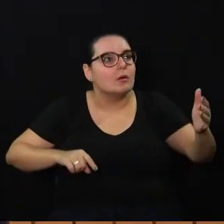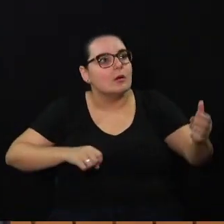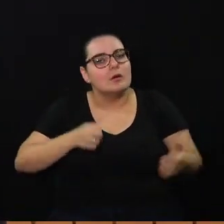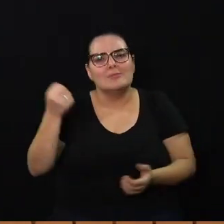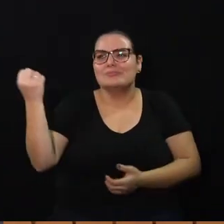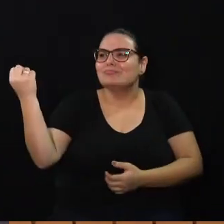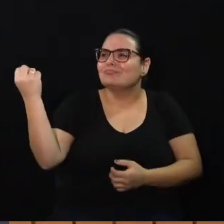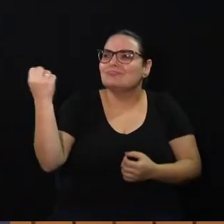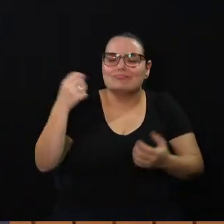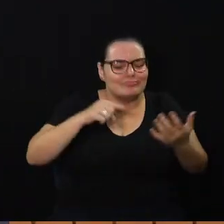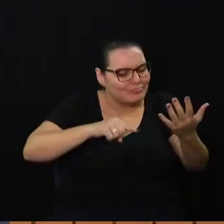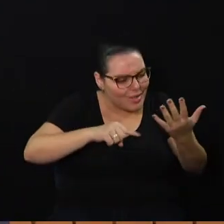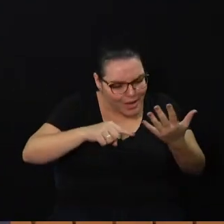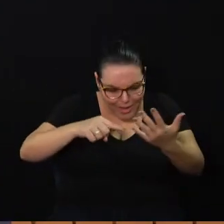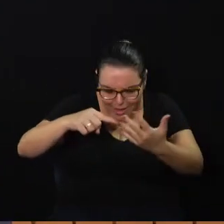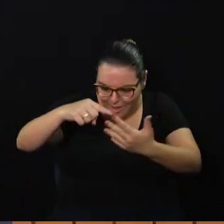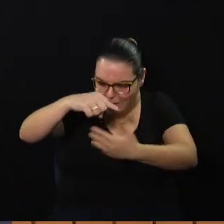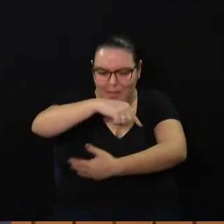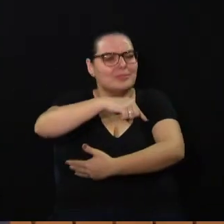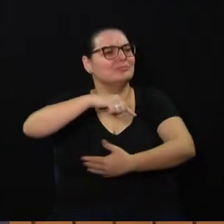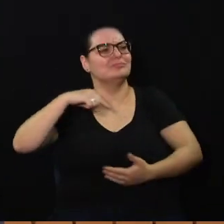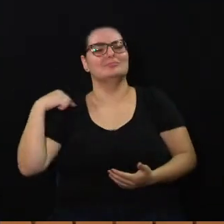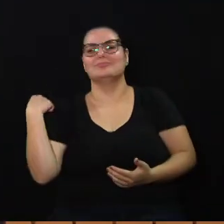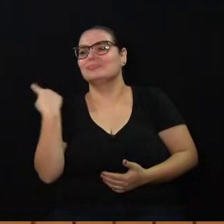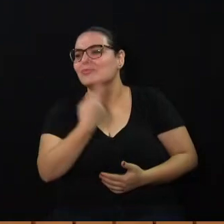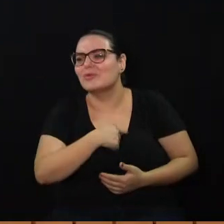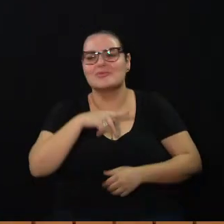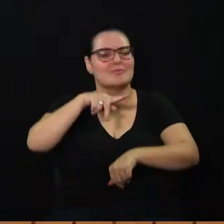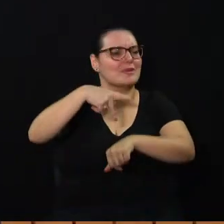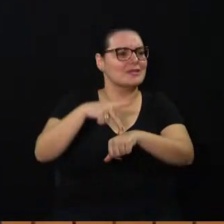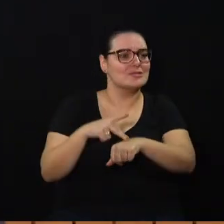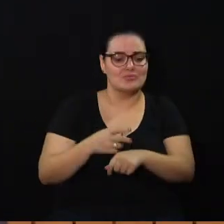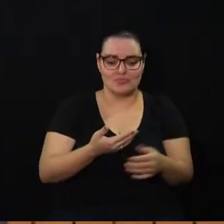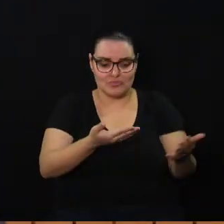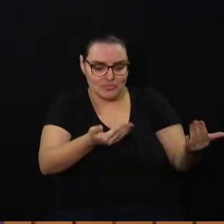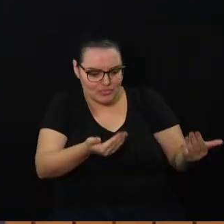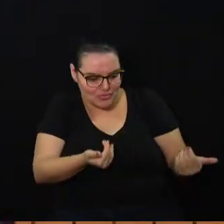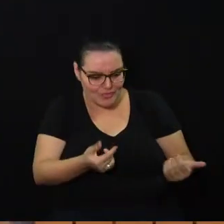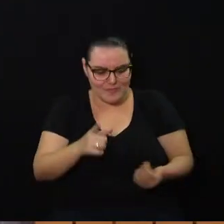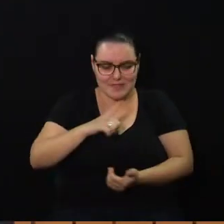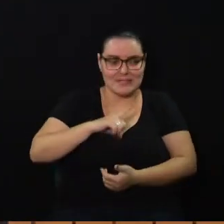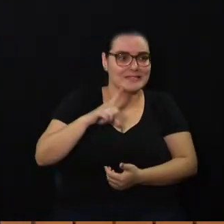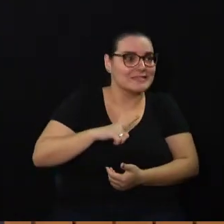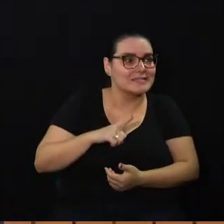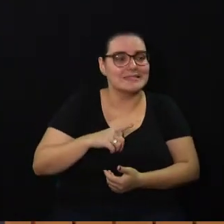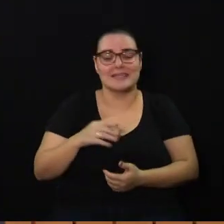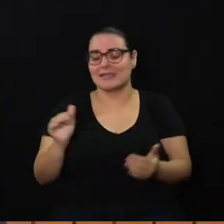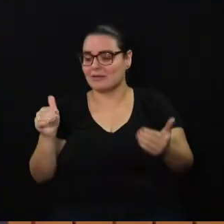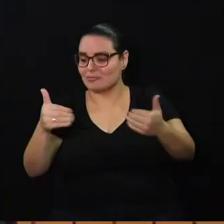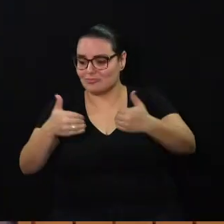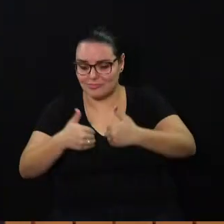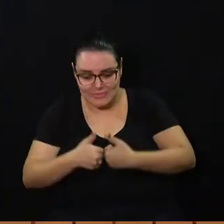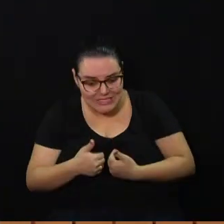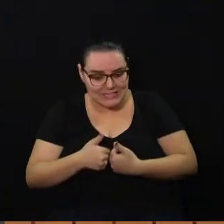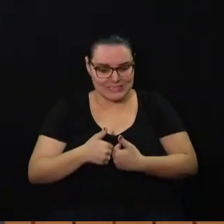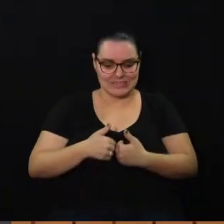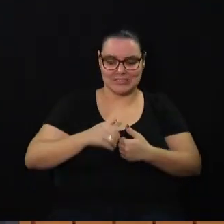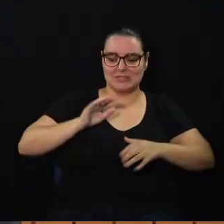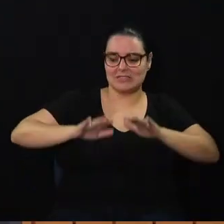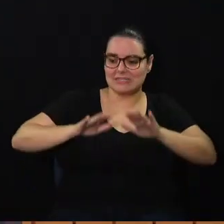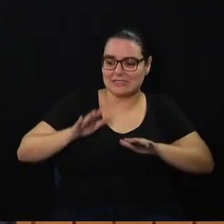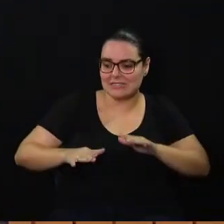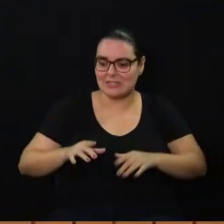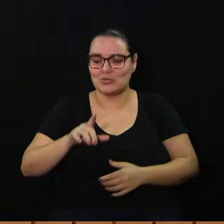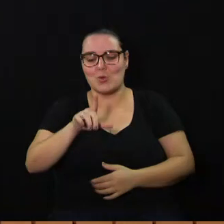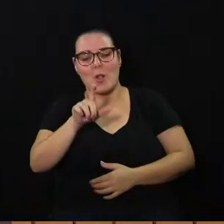situações de casos no nosso país de jovens que têm autismo que têm um diagnóstico tardio um diagnóstico feito de forma equivocada às